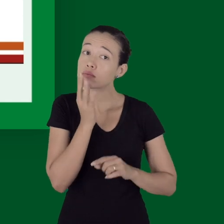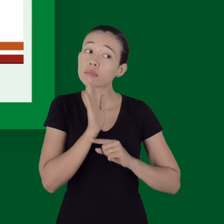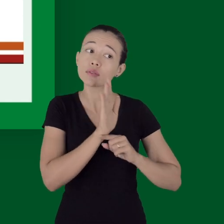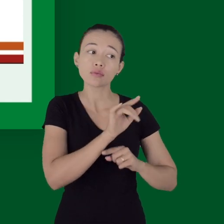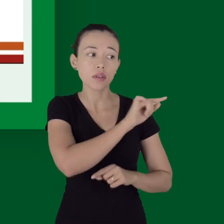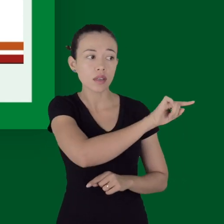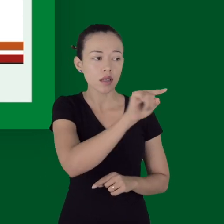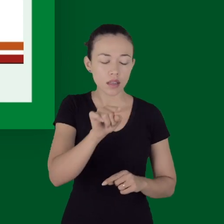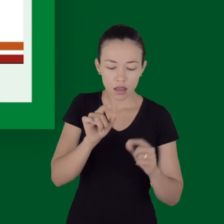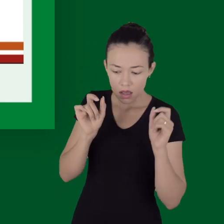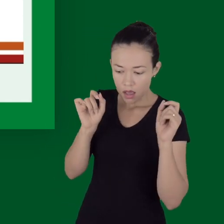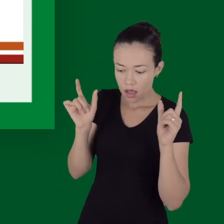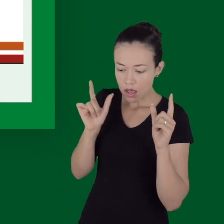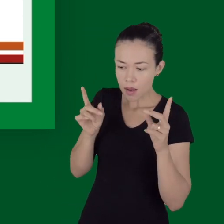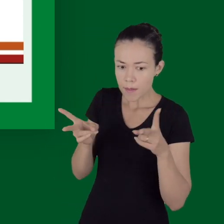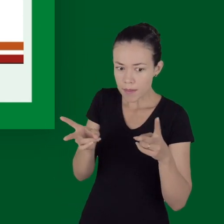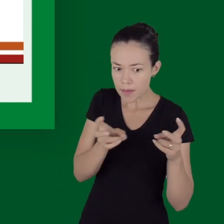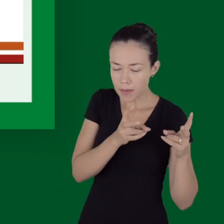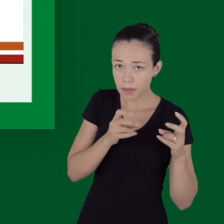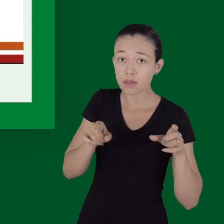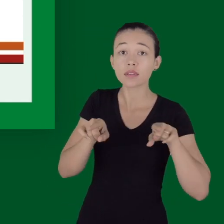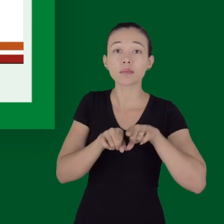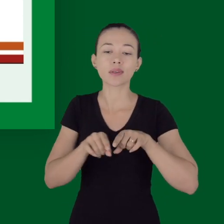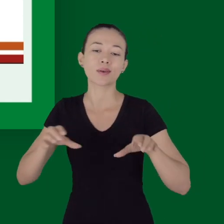mesmo avaliarem, fica mais fácil isso,